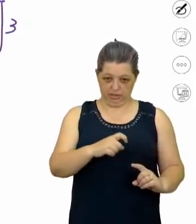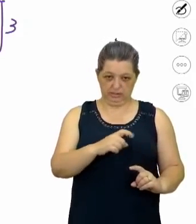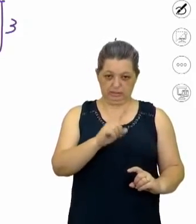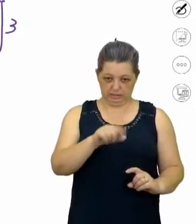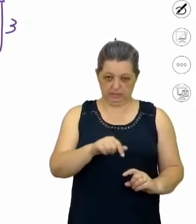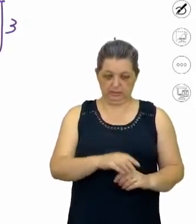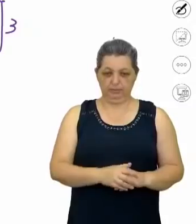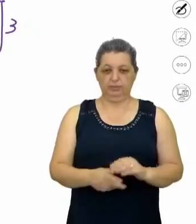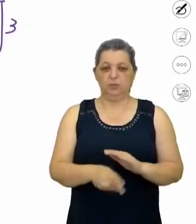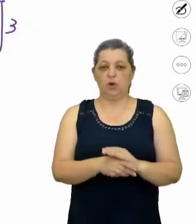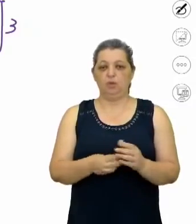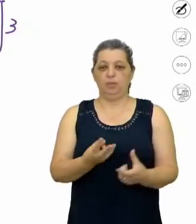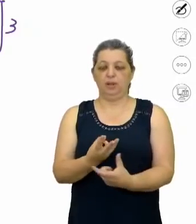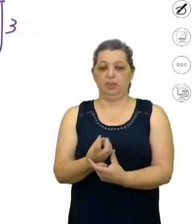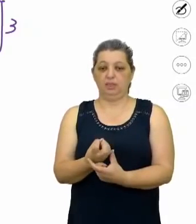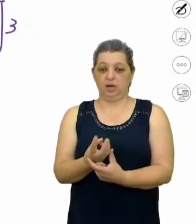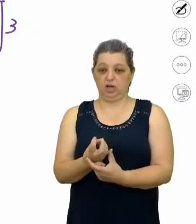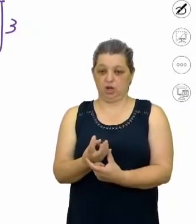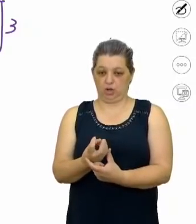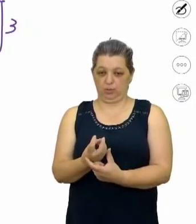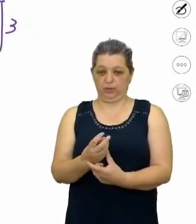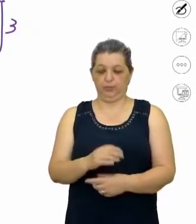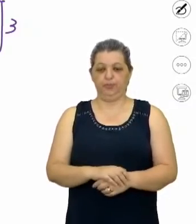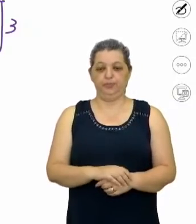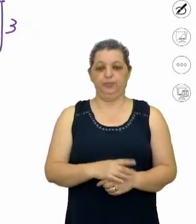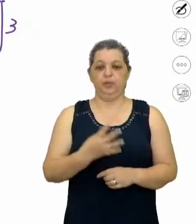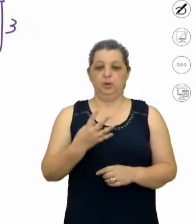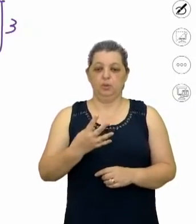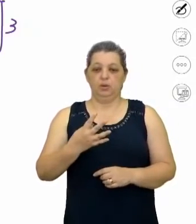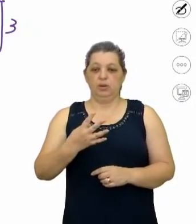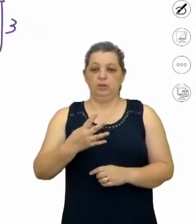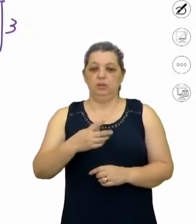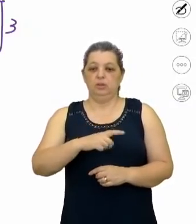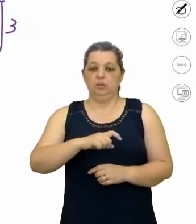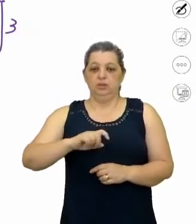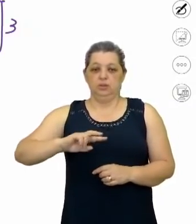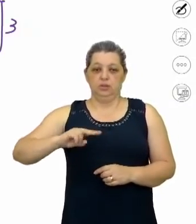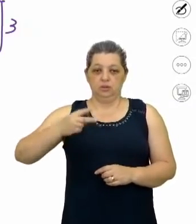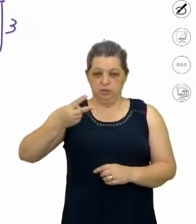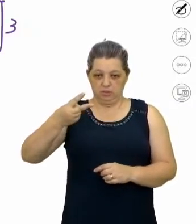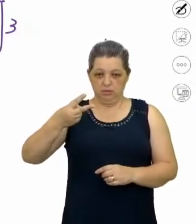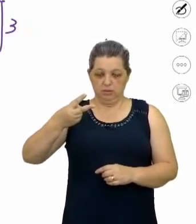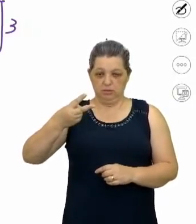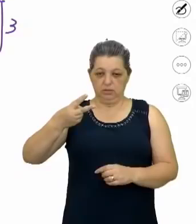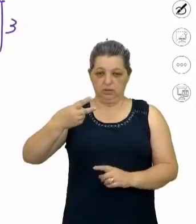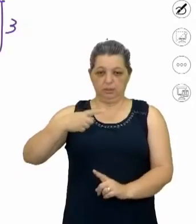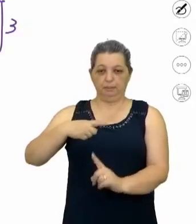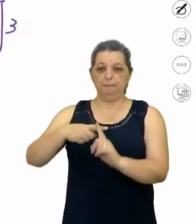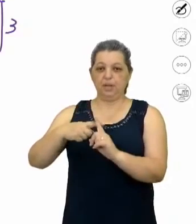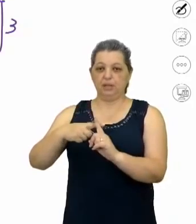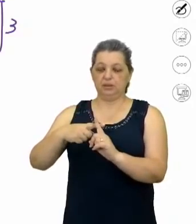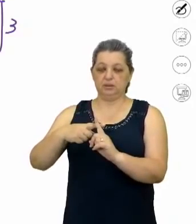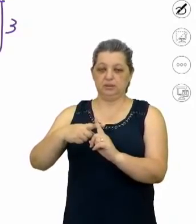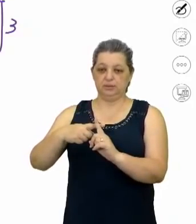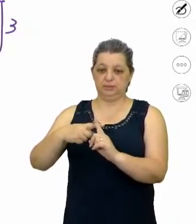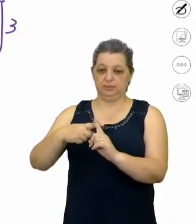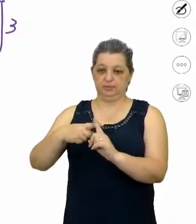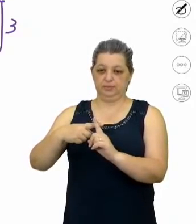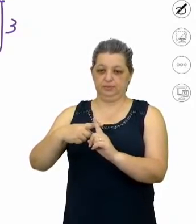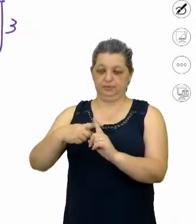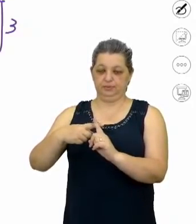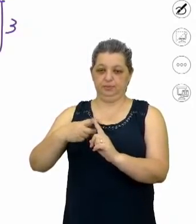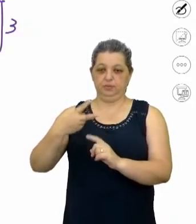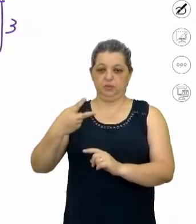este trinômio, ó. 4x quadrado, que é essa persona. Opa, nem dá pra ver, né? Mais 2